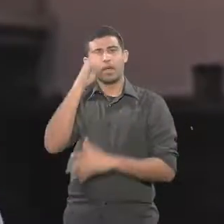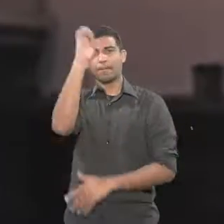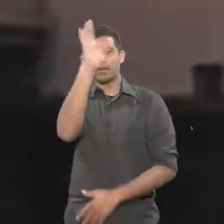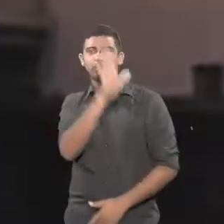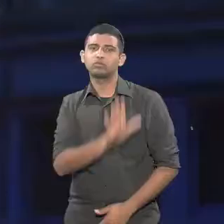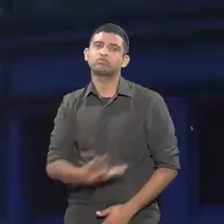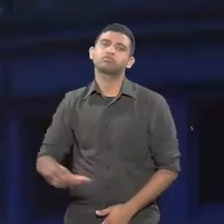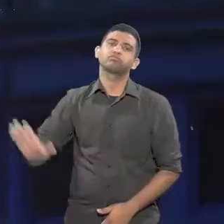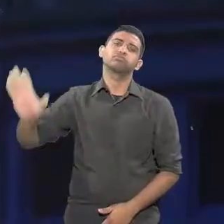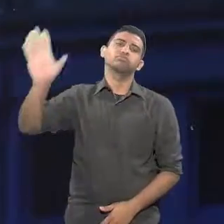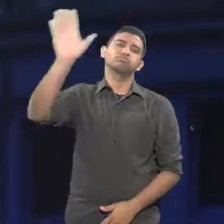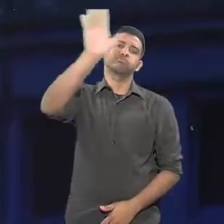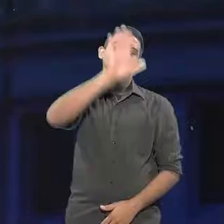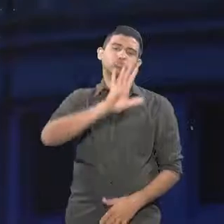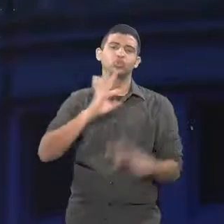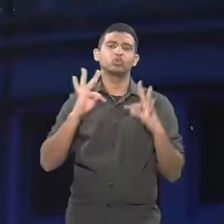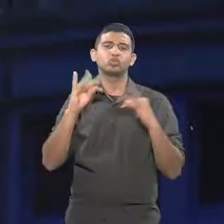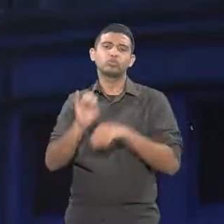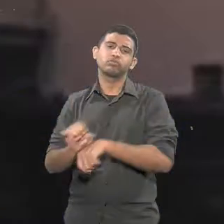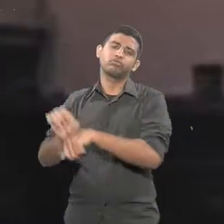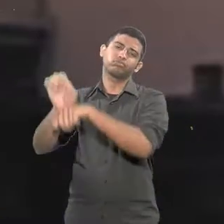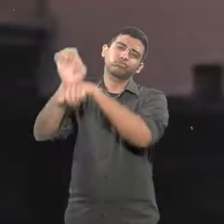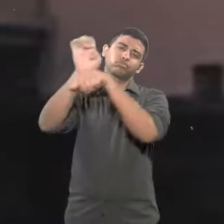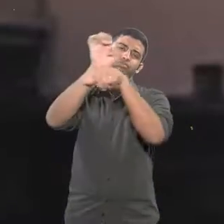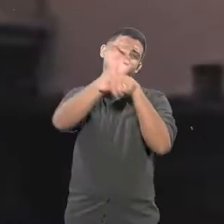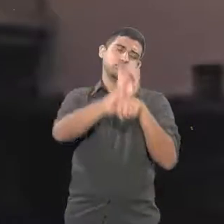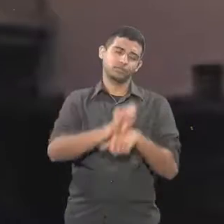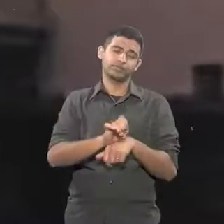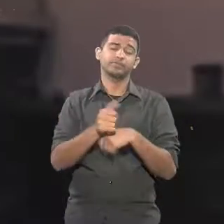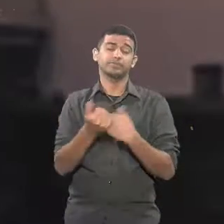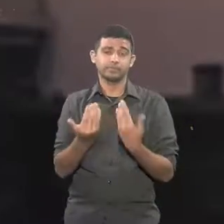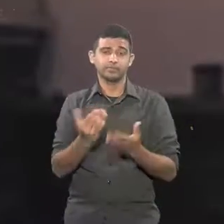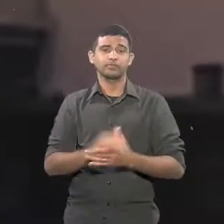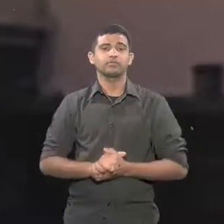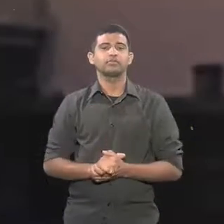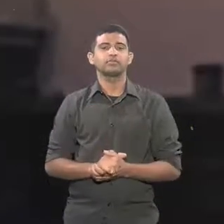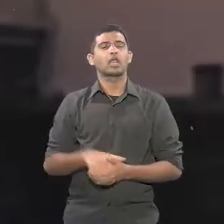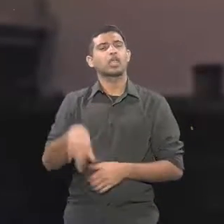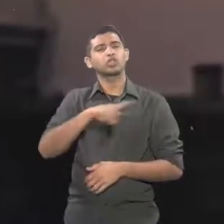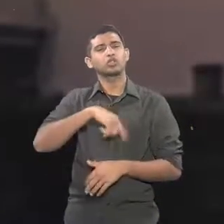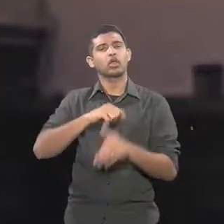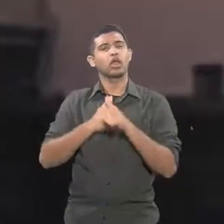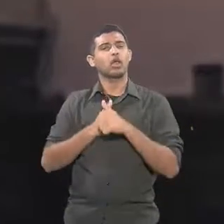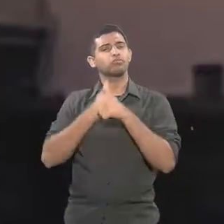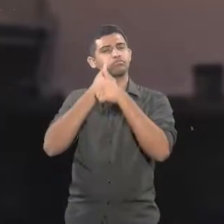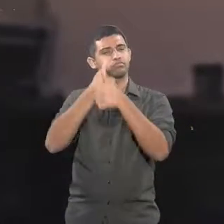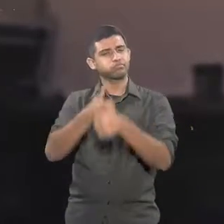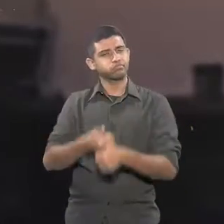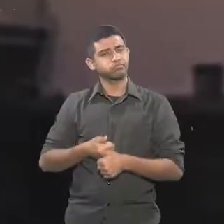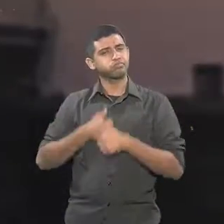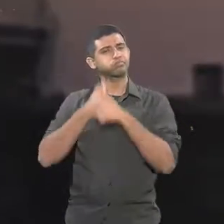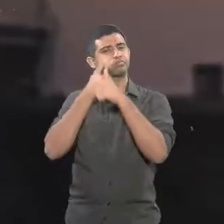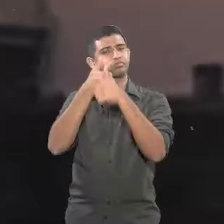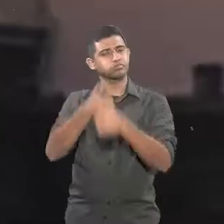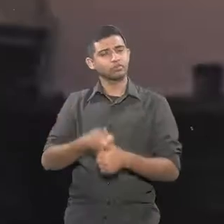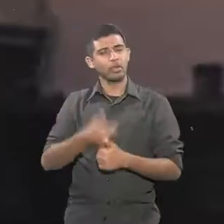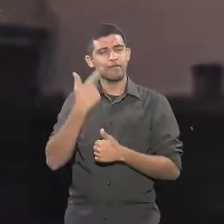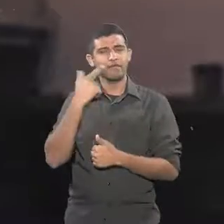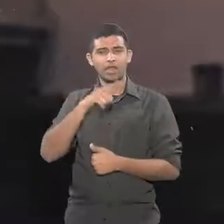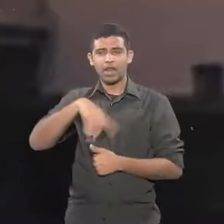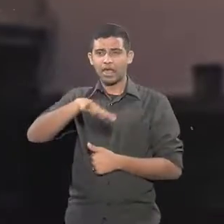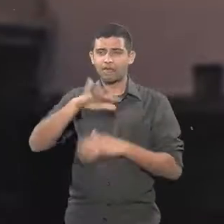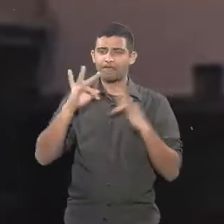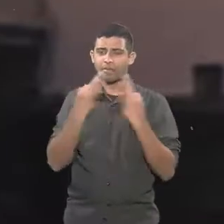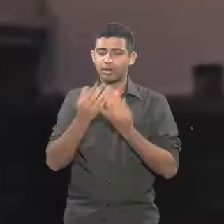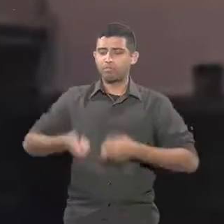nacional, né, em todos os estados da federação. E a gente vem acompanhando esse tipo de despesa para